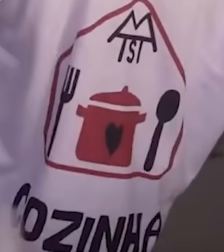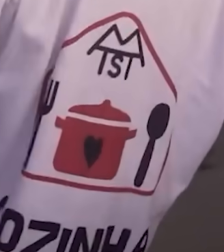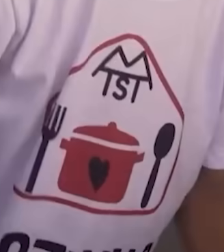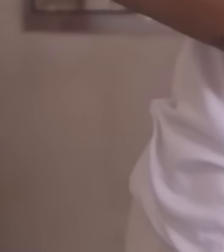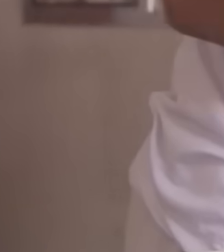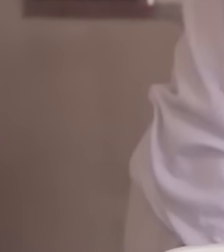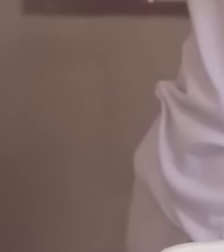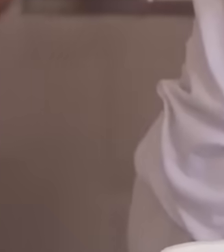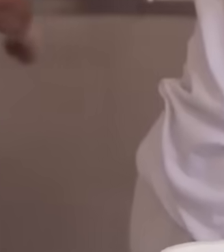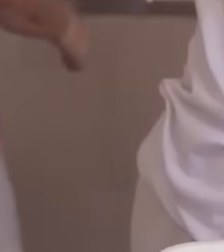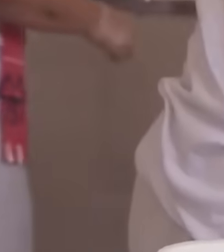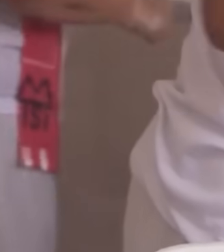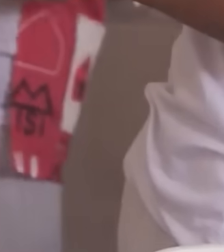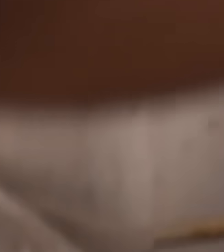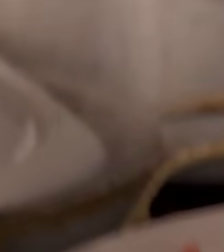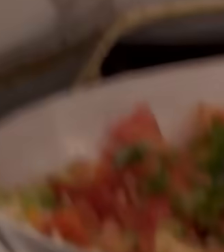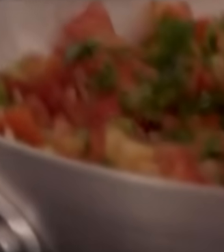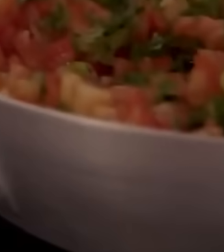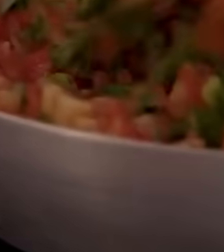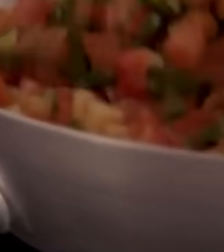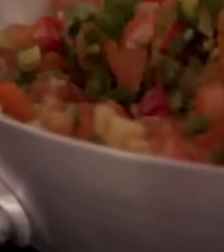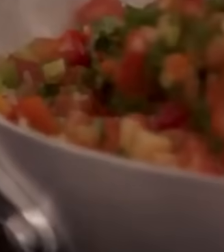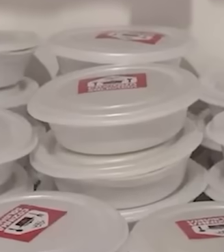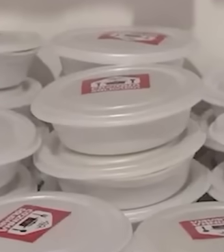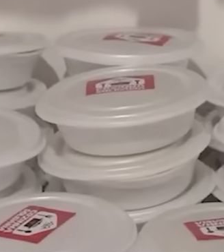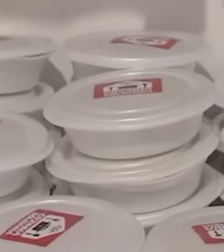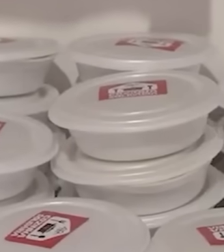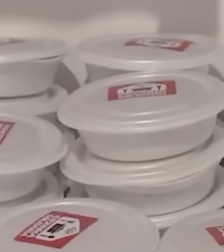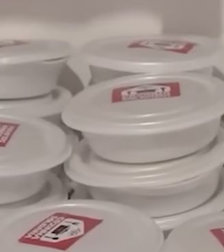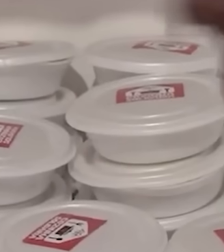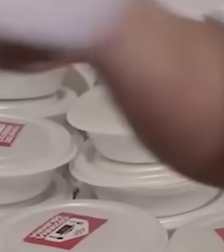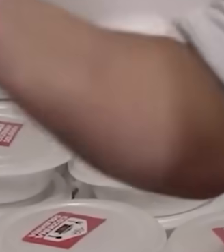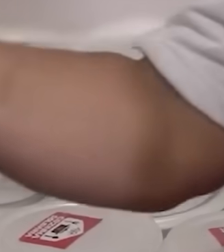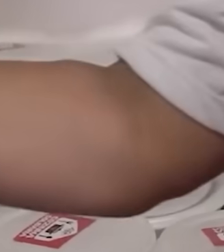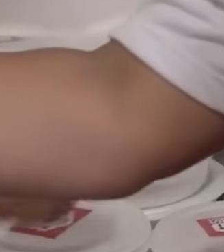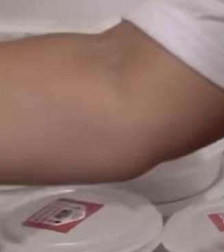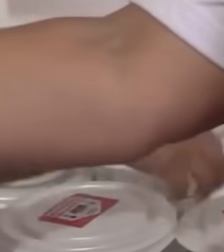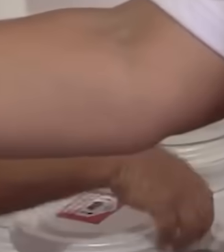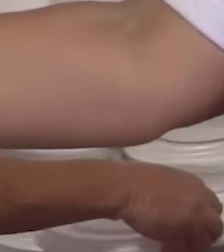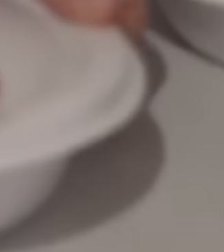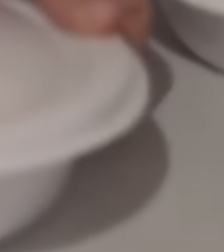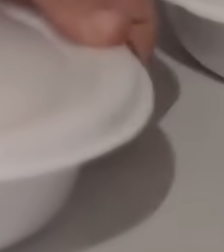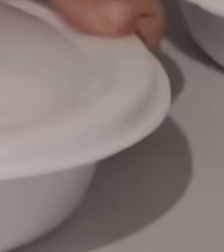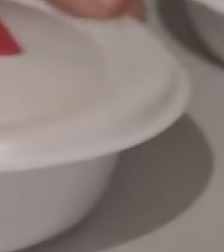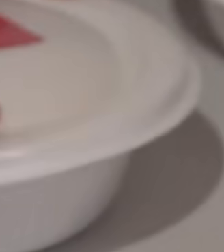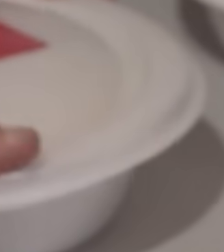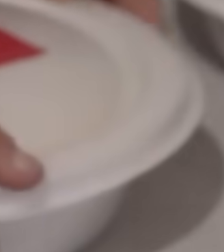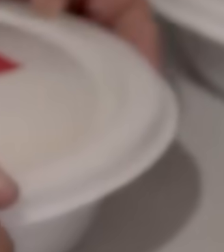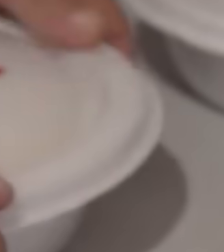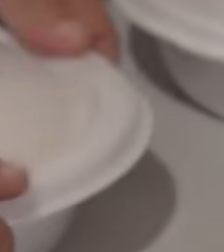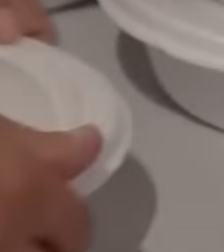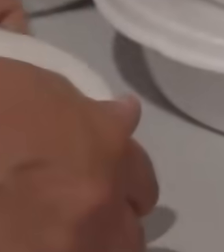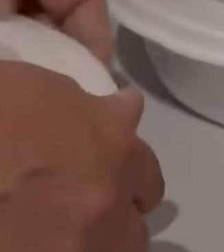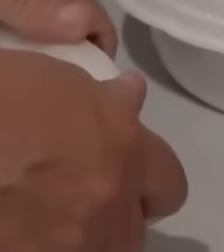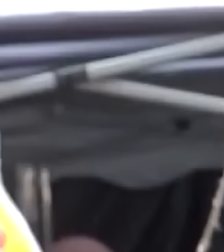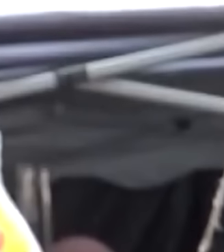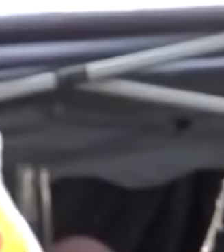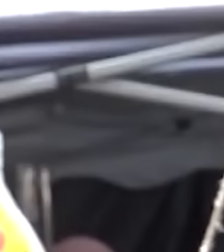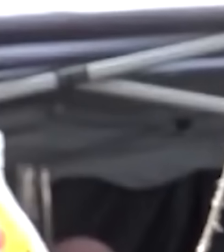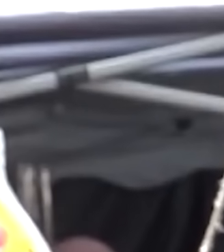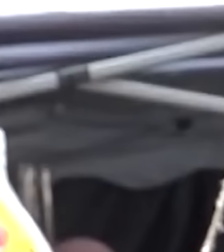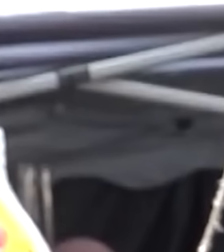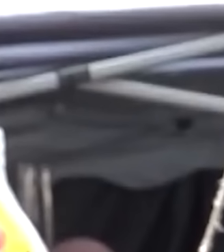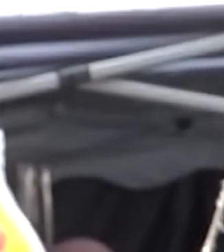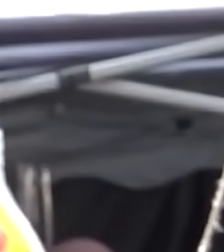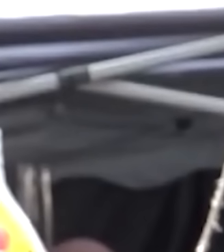conjunto aumenta suas chances de sobreviver e de ir além da mera sobrevivência, transformando o mundo ao redor. A gente